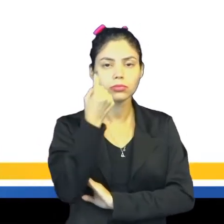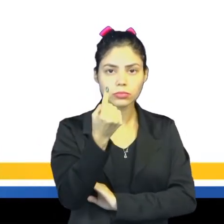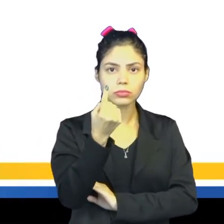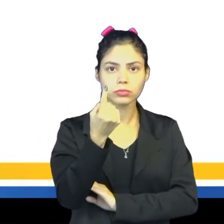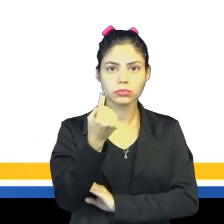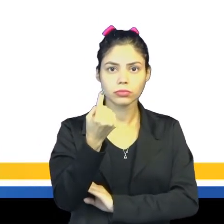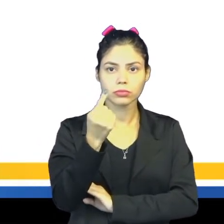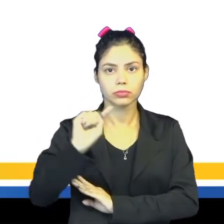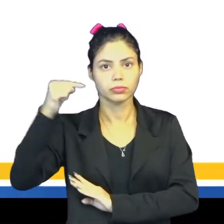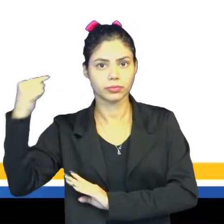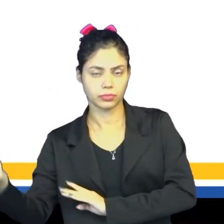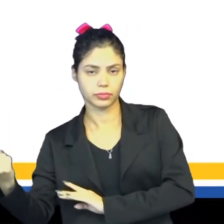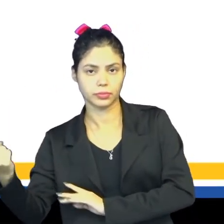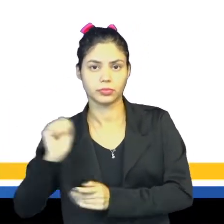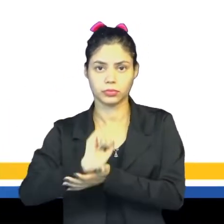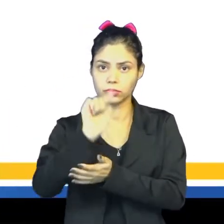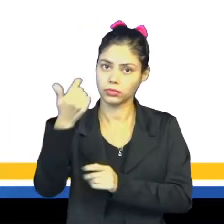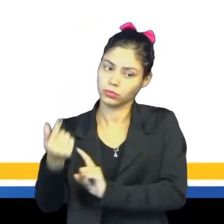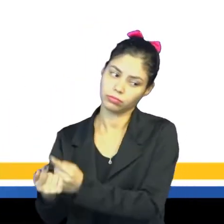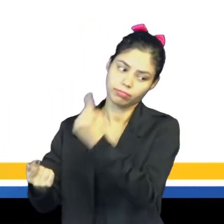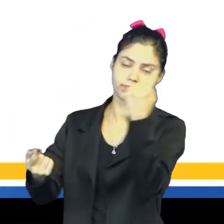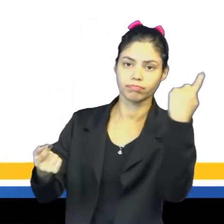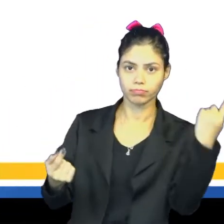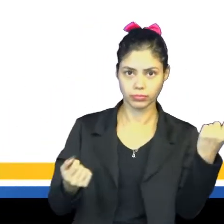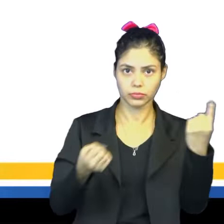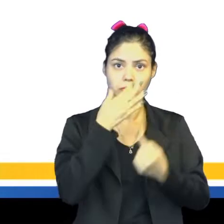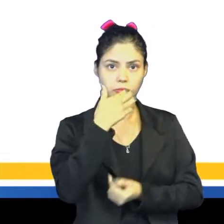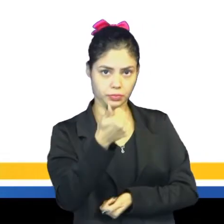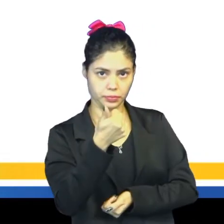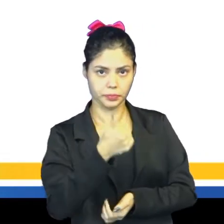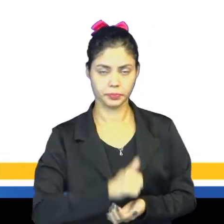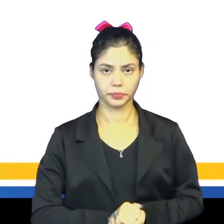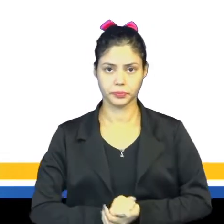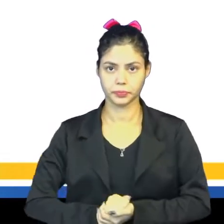para um lado, a outra vai para o outro. Tudo bem?